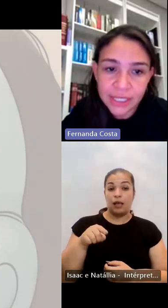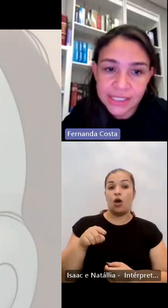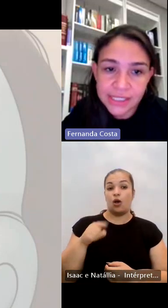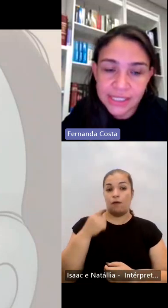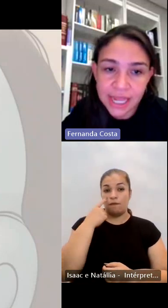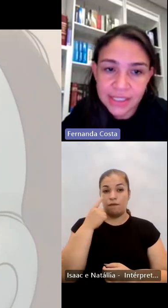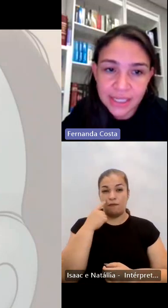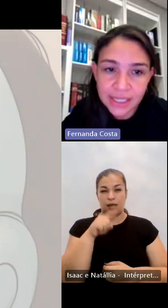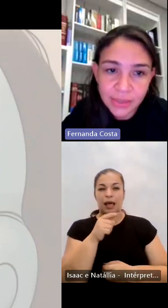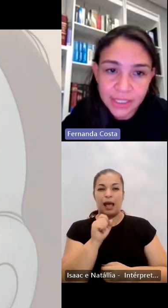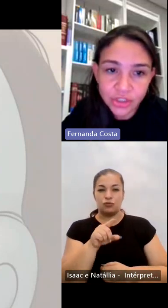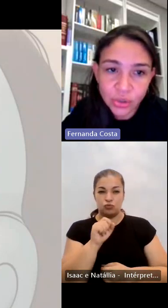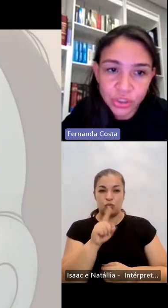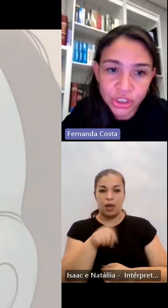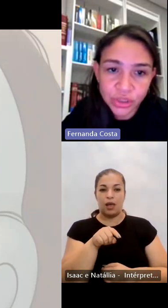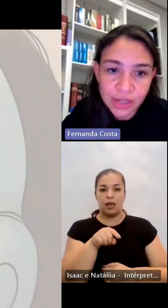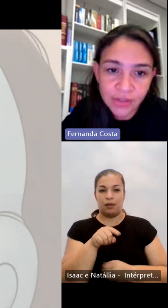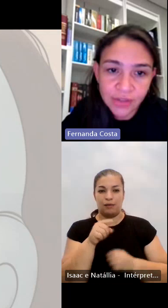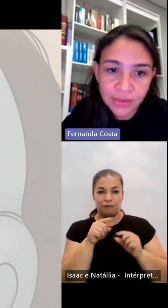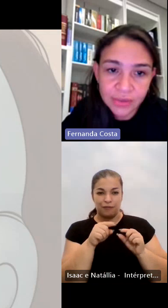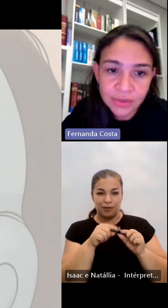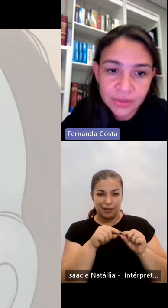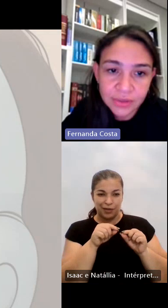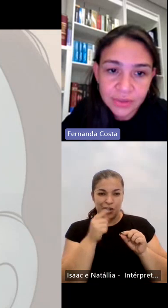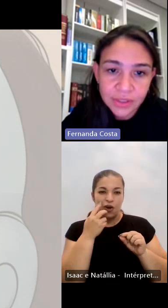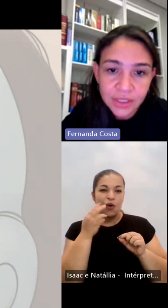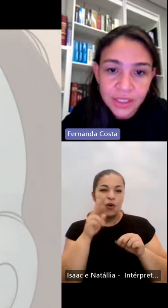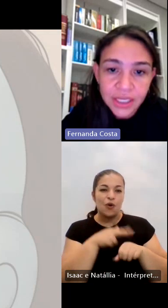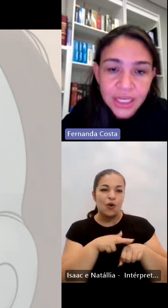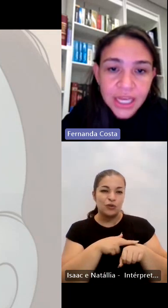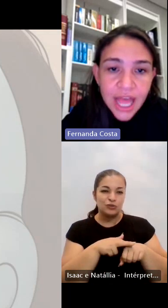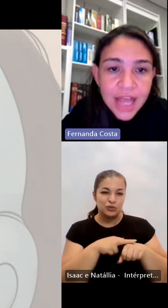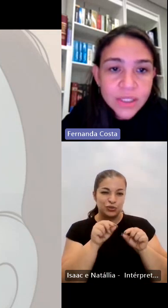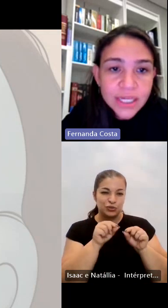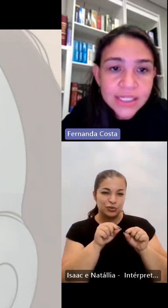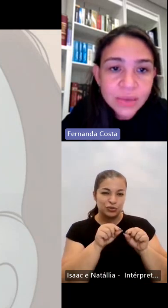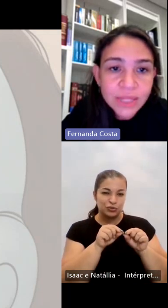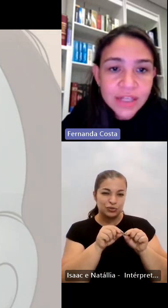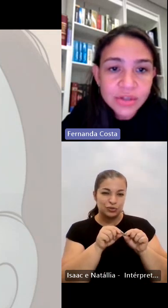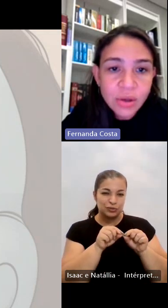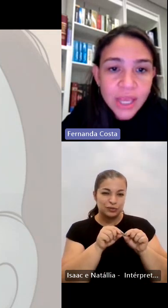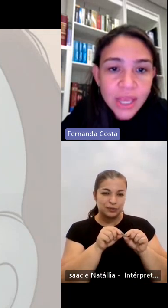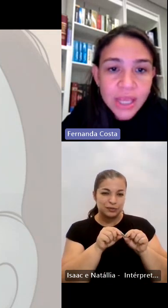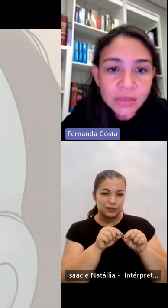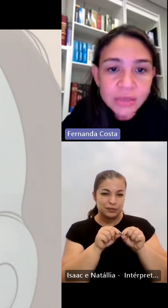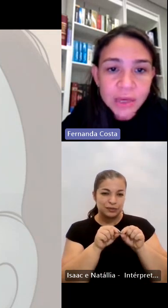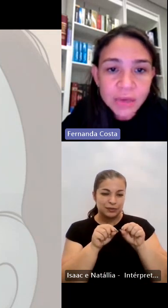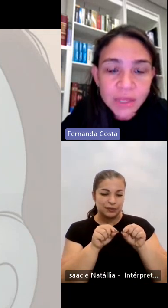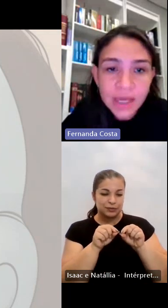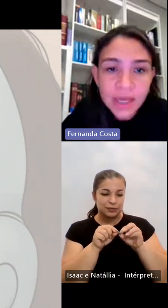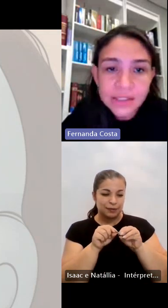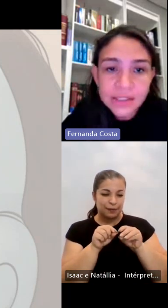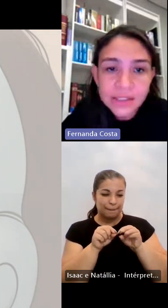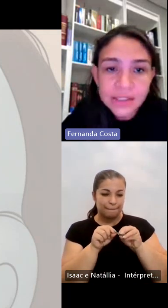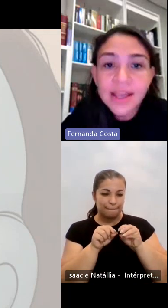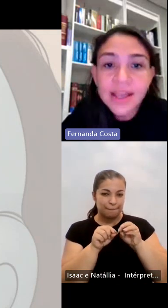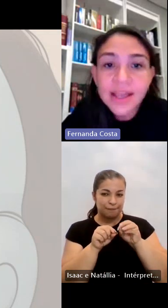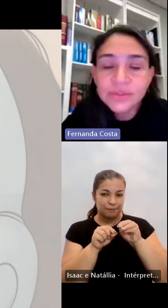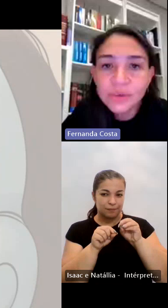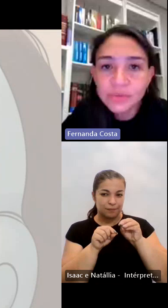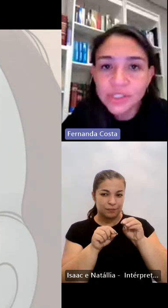aqui, eu tenho esses cristais aqui, eles estão até de roxinhos, tá vendo? Uhum. Aí, quando eles são deslocados para